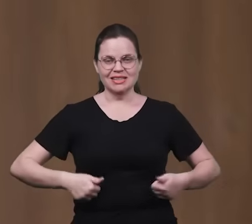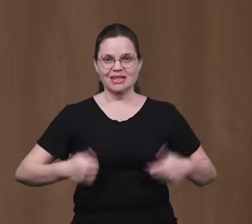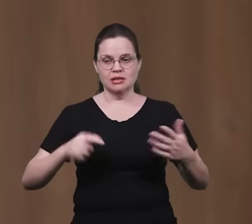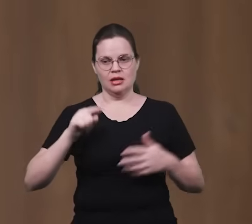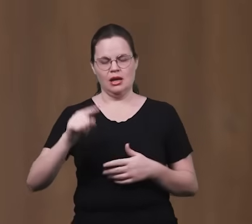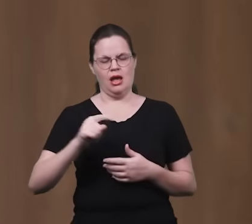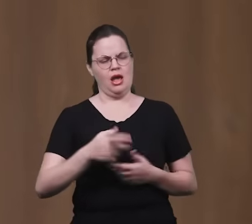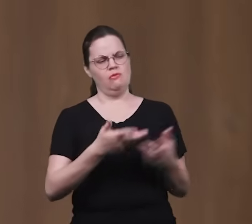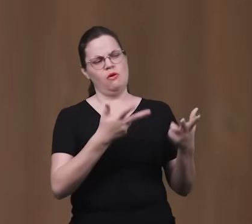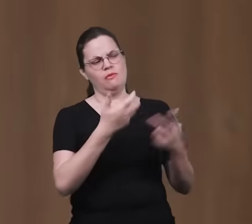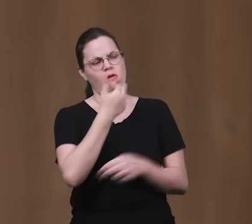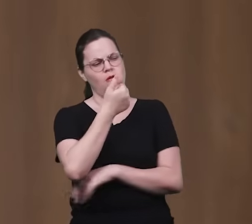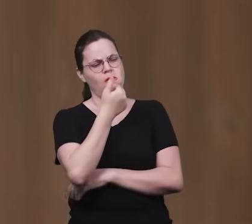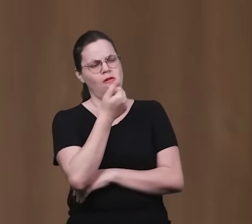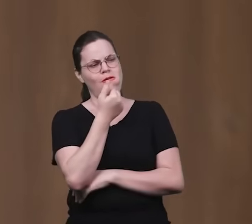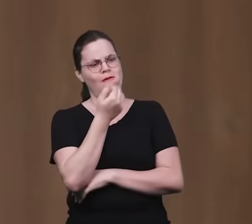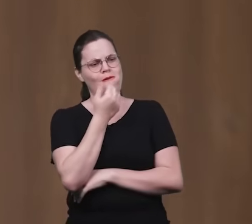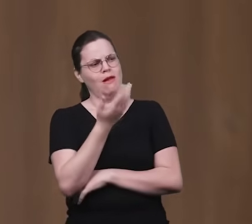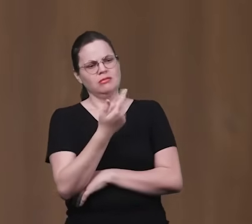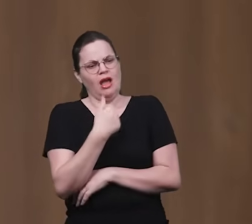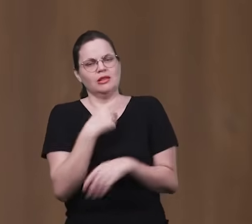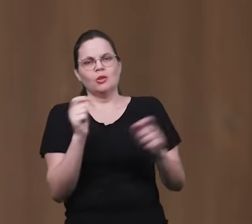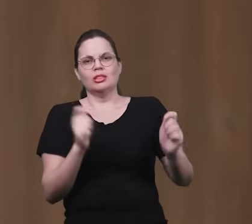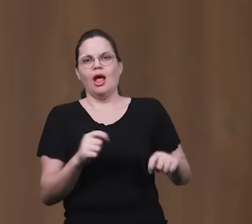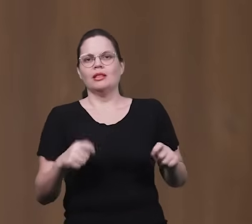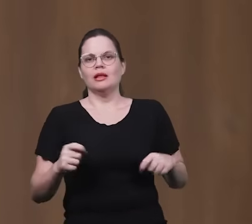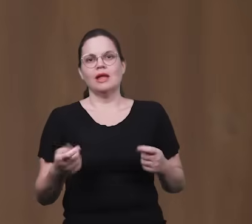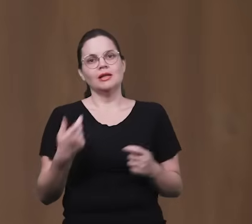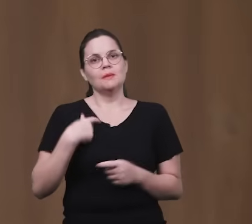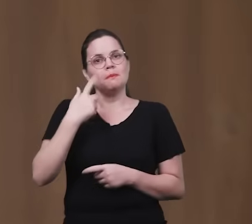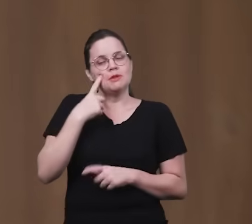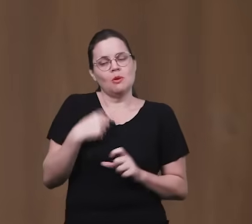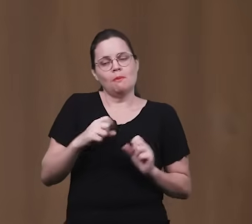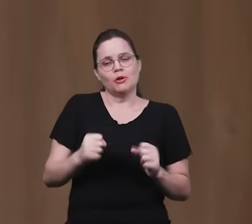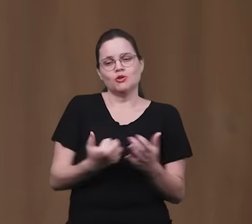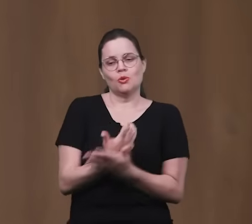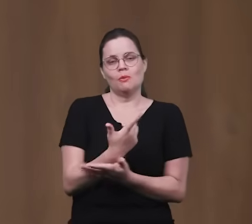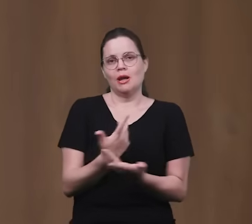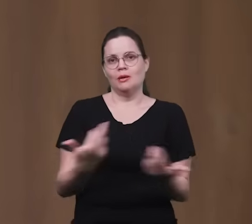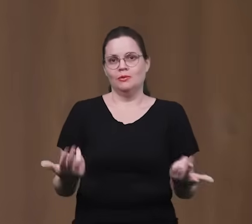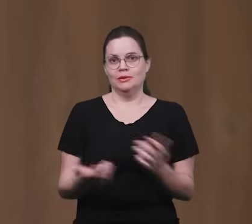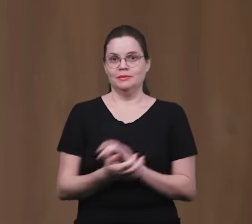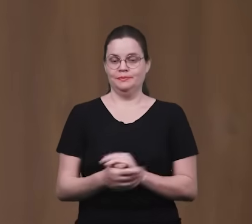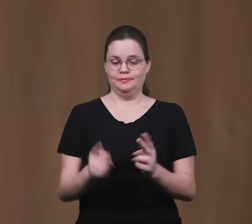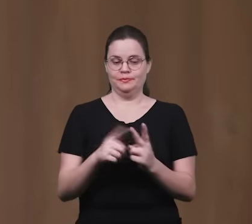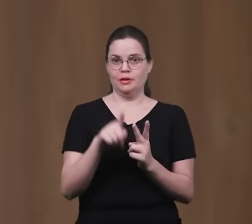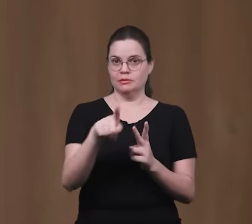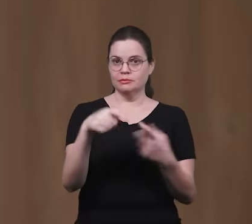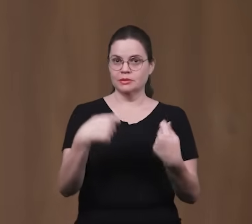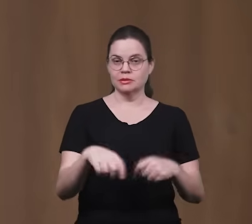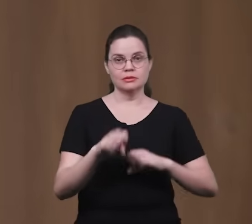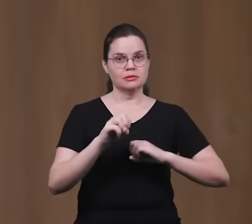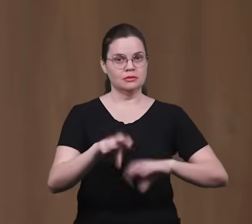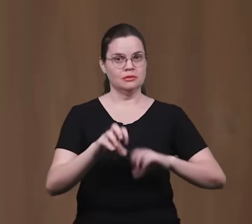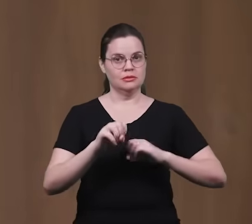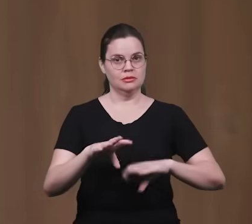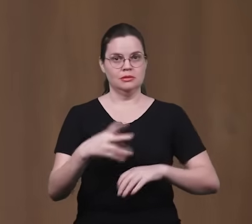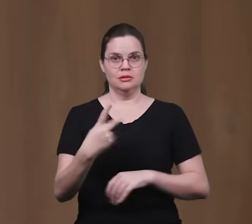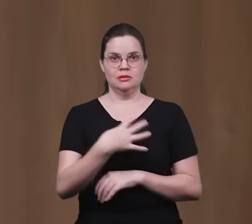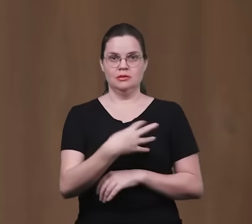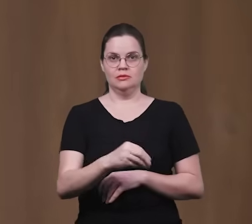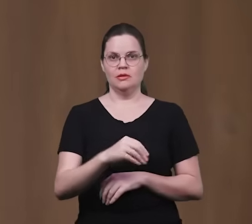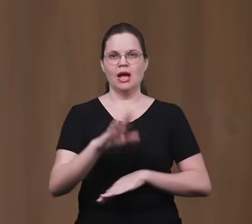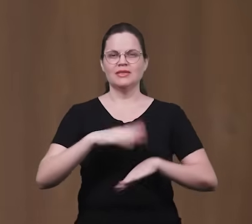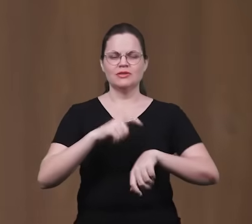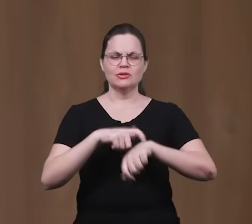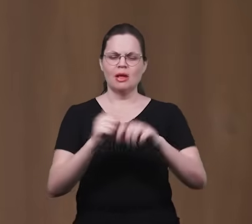vai crescer dentro dele, né, do coração dele, que ele pode comprar. Você precisa ensinar o seu filho, mesmo que o seu